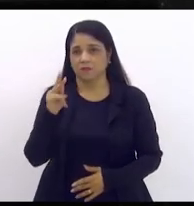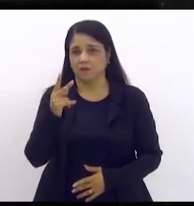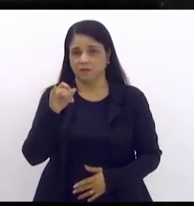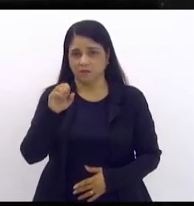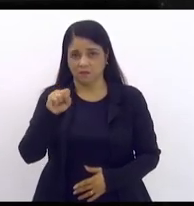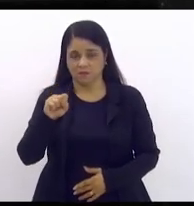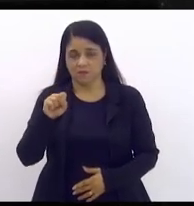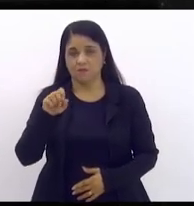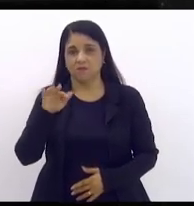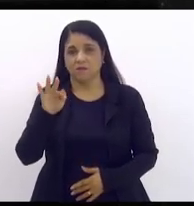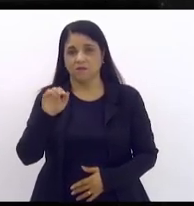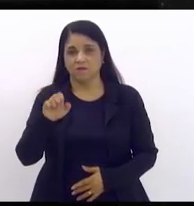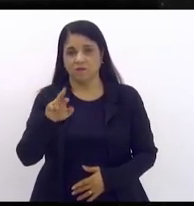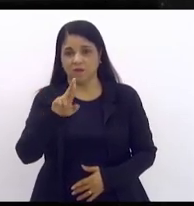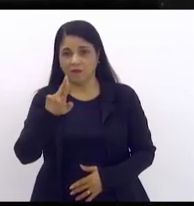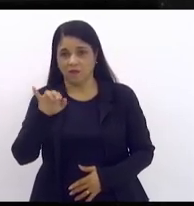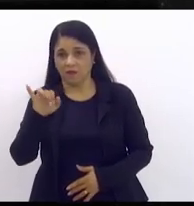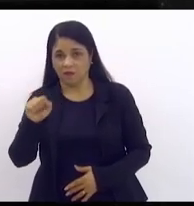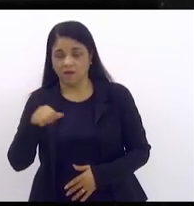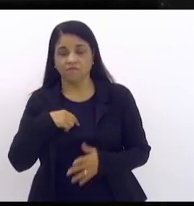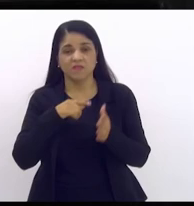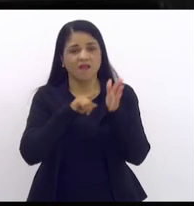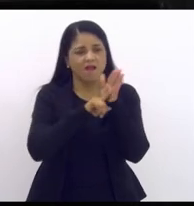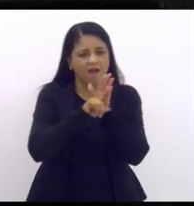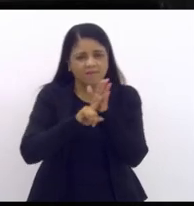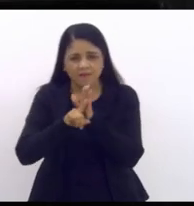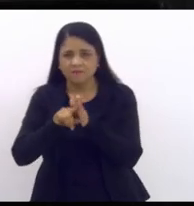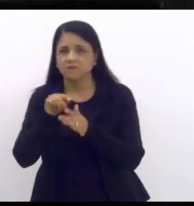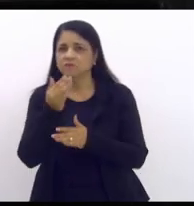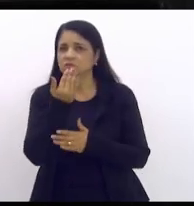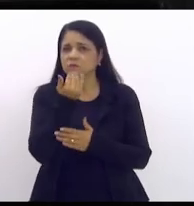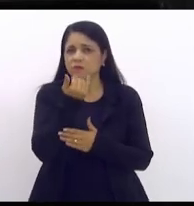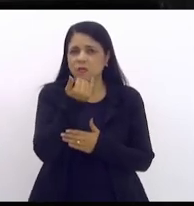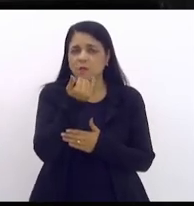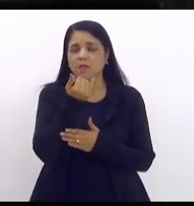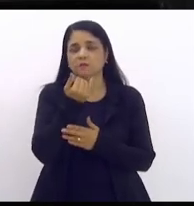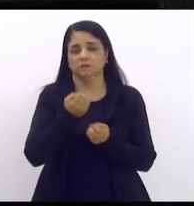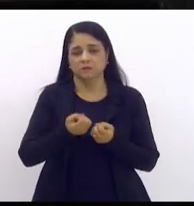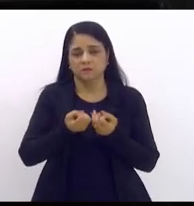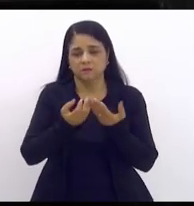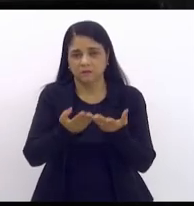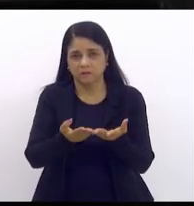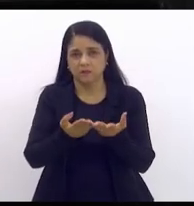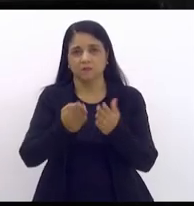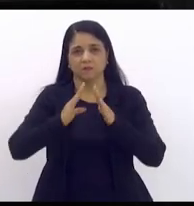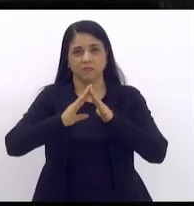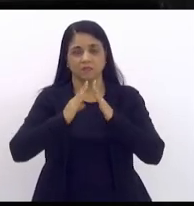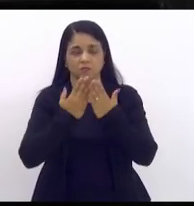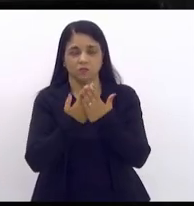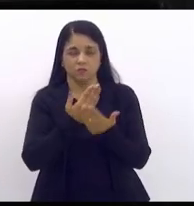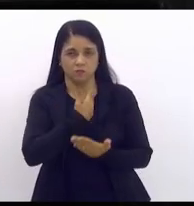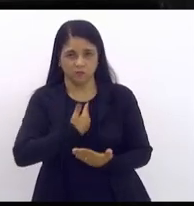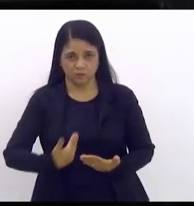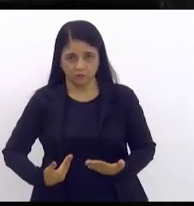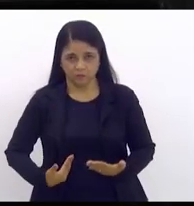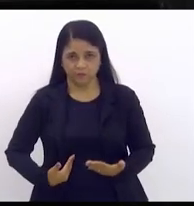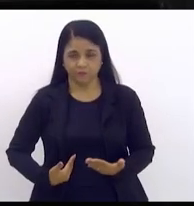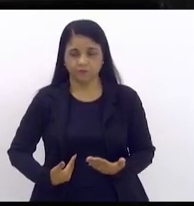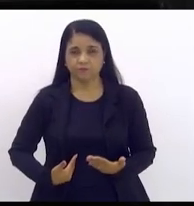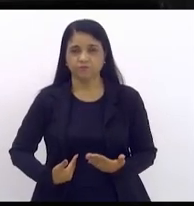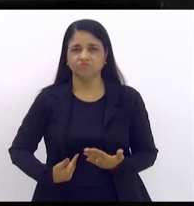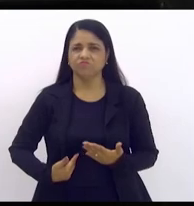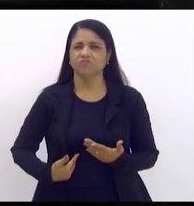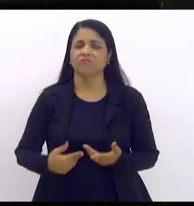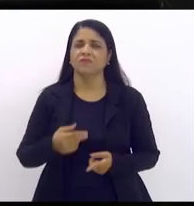analisando exatamente os alimentos que são servidos no âmbito das escolas públicas. E, é claro, a gente